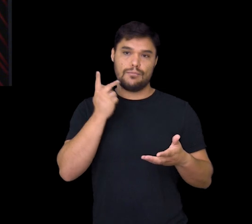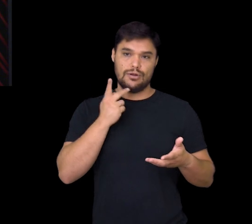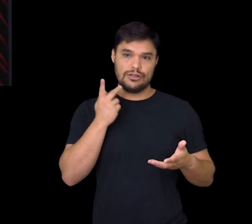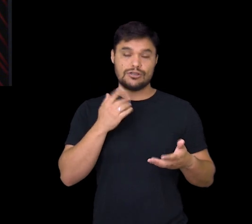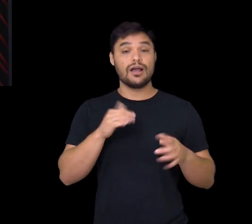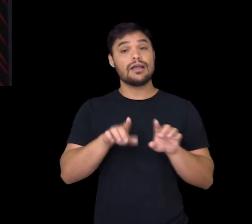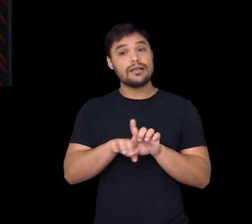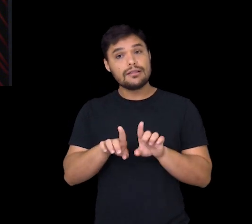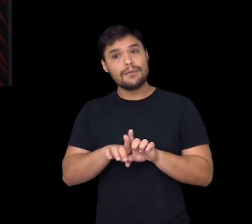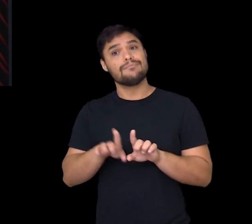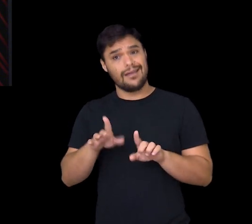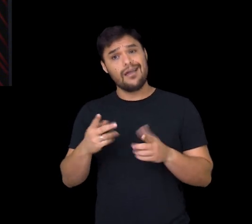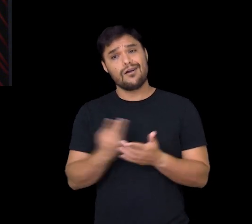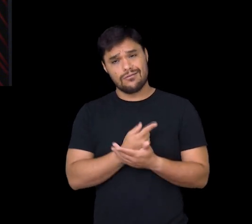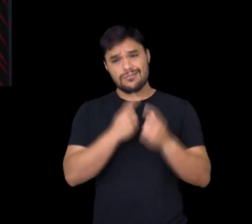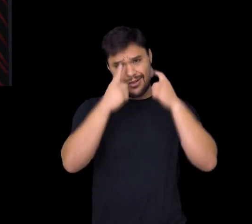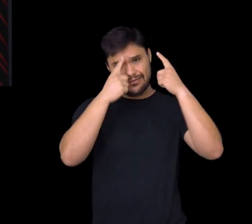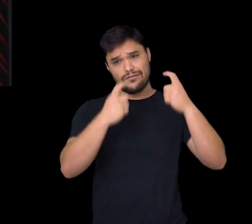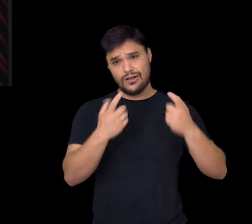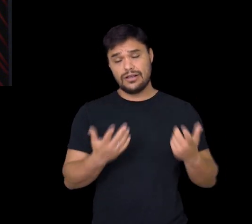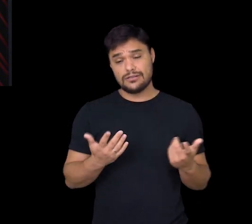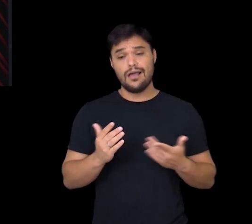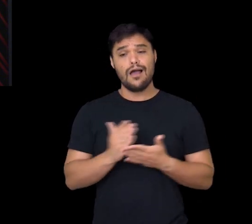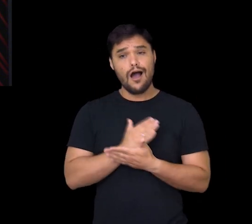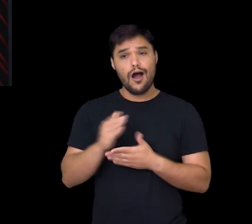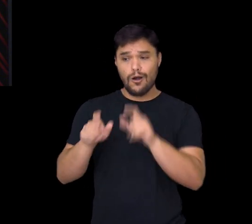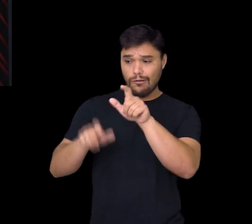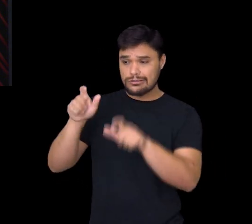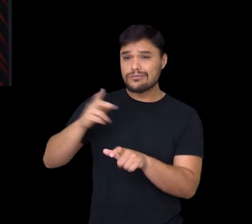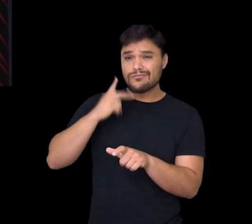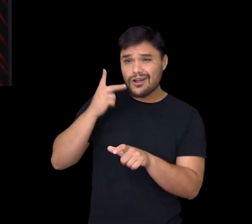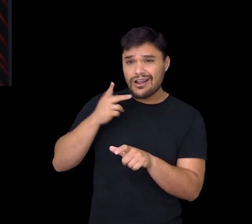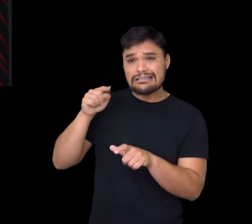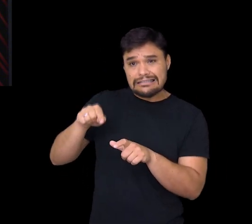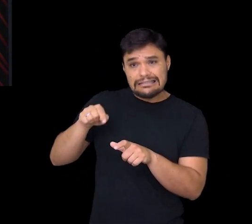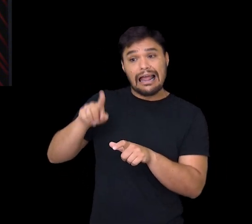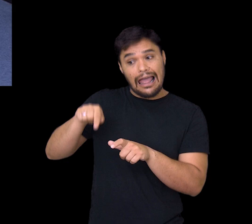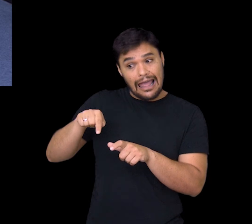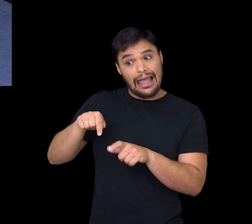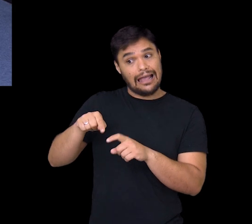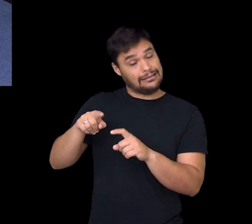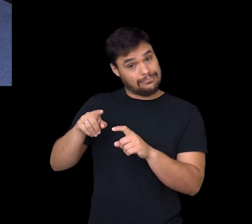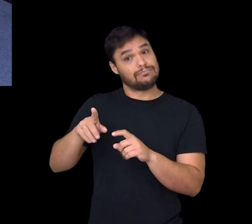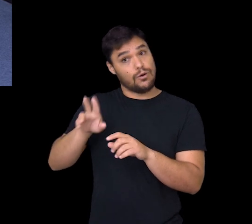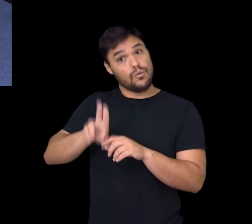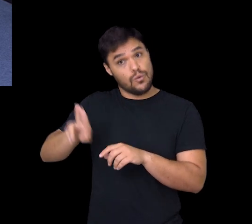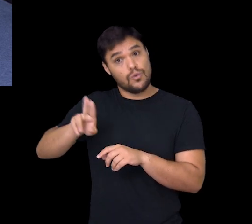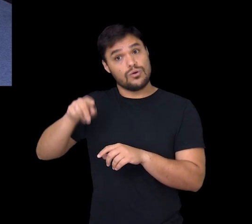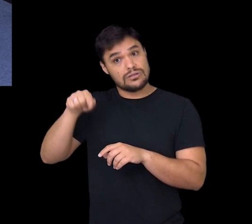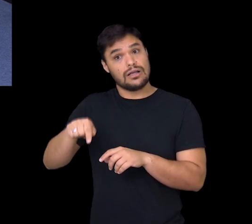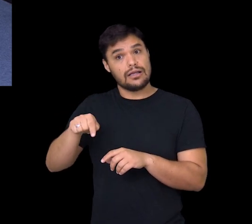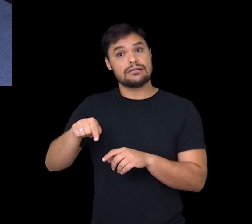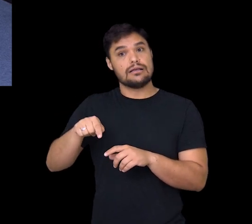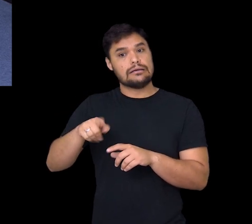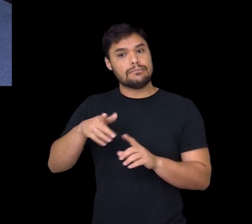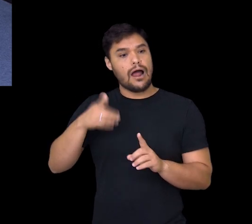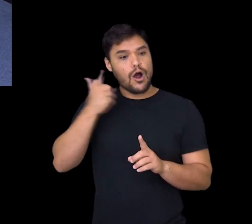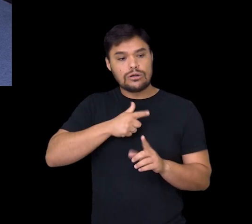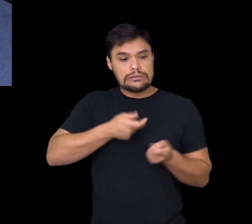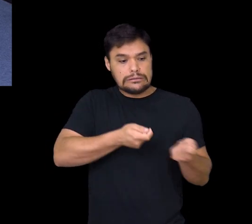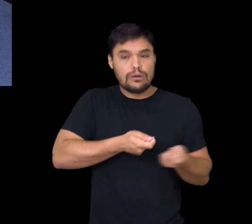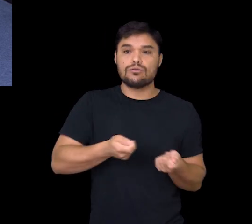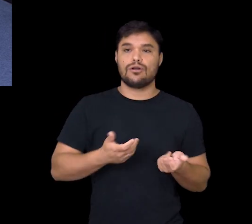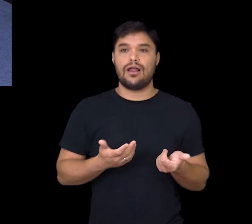política e também são mecanismos de se fazer violência. E alguns políticos têm a violência como uma pauta de coesão